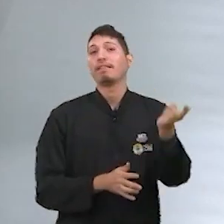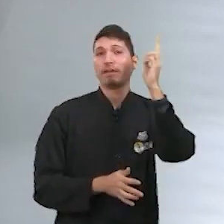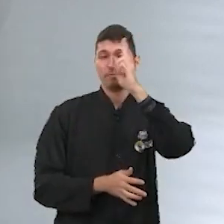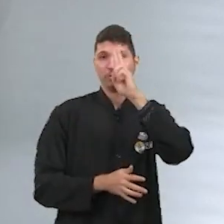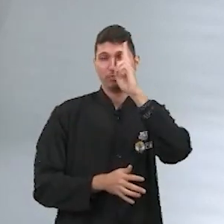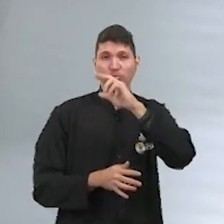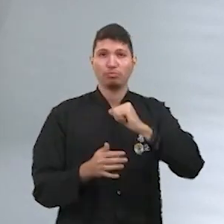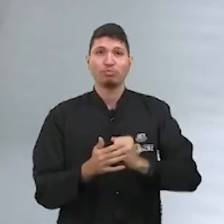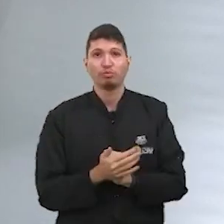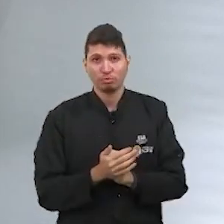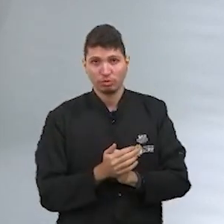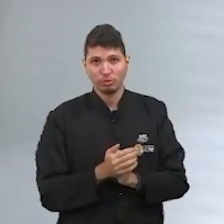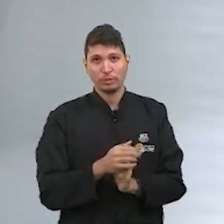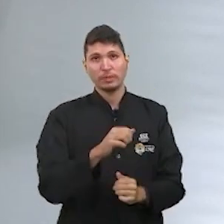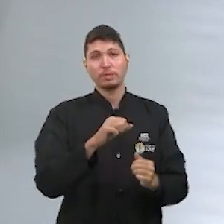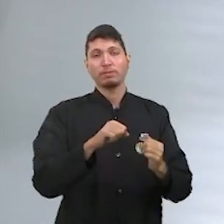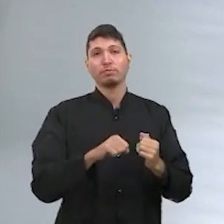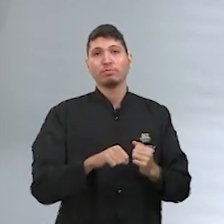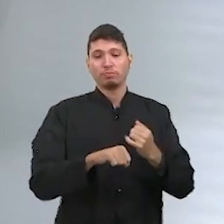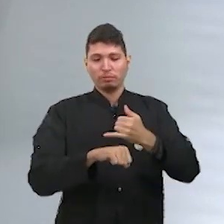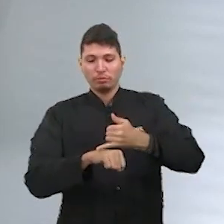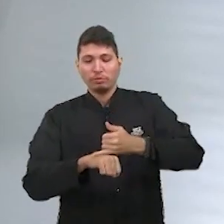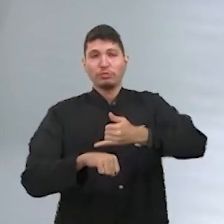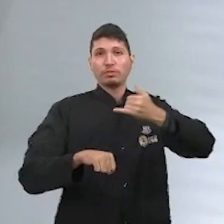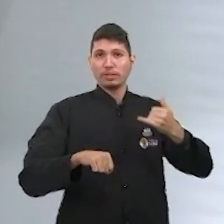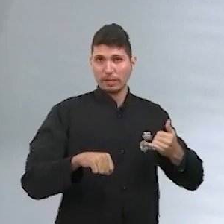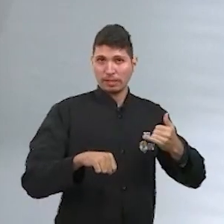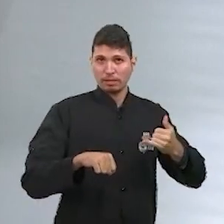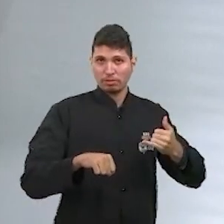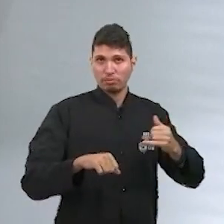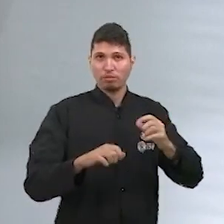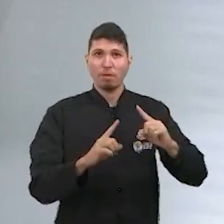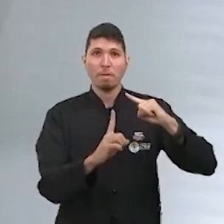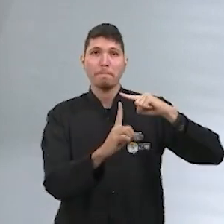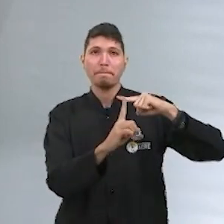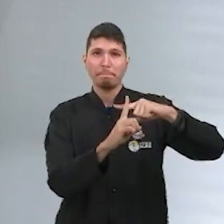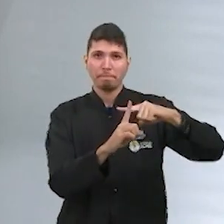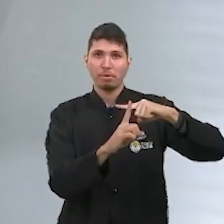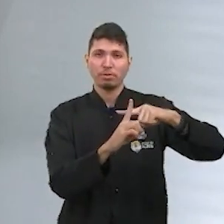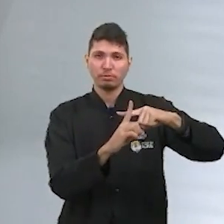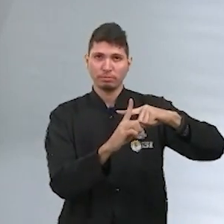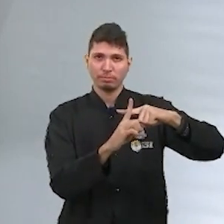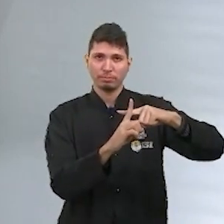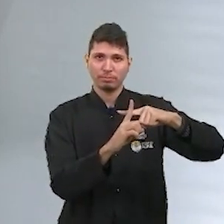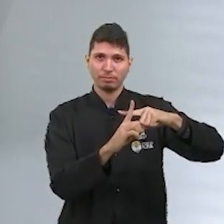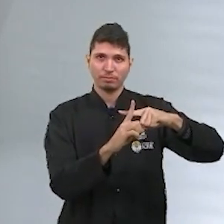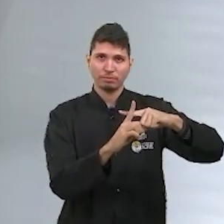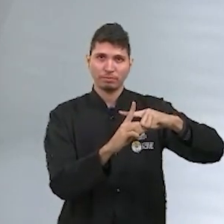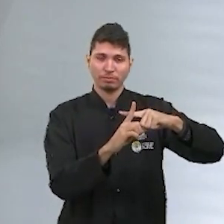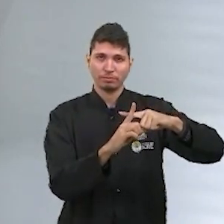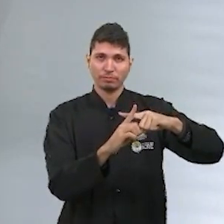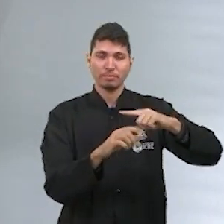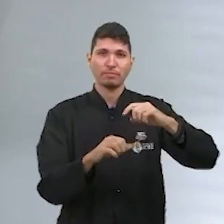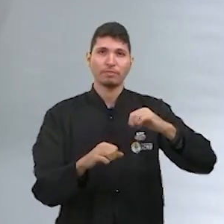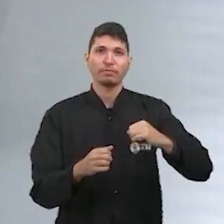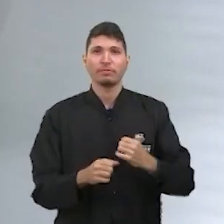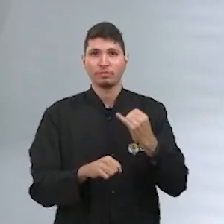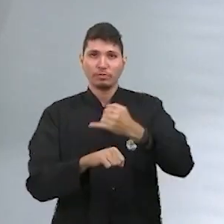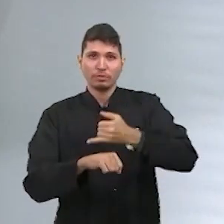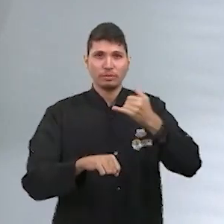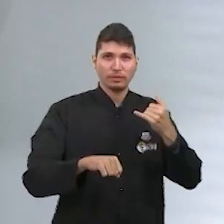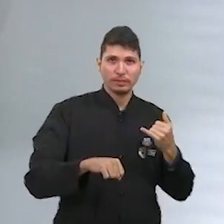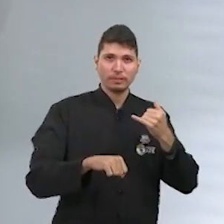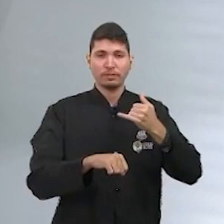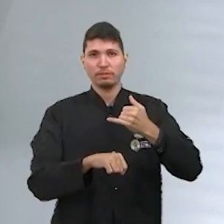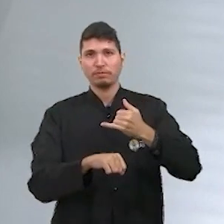ânions. O que seriam os cátions? São as cargas positivas, né, de um íon. O que seriam os ânions? São